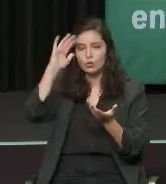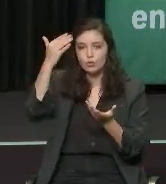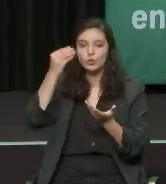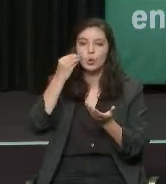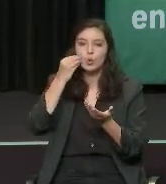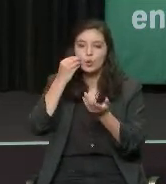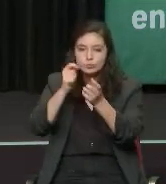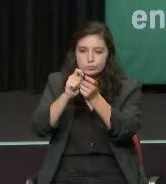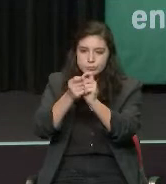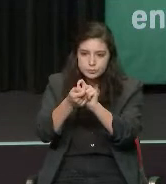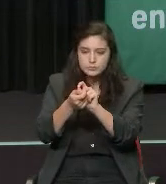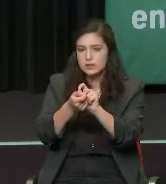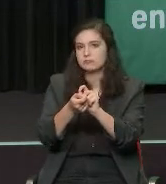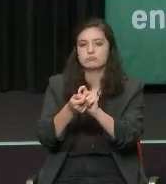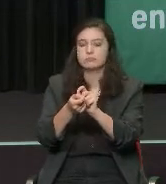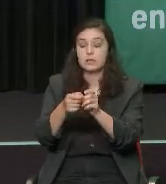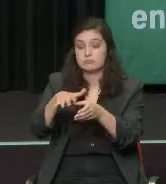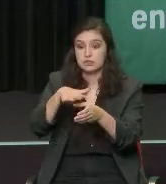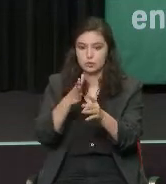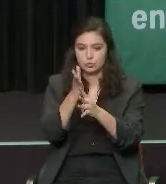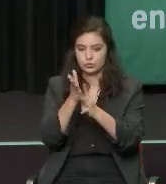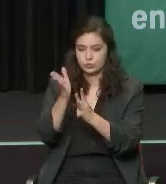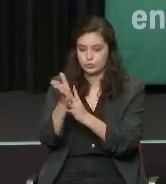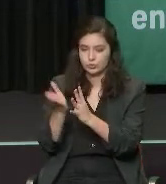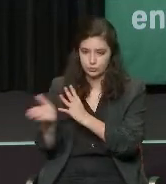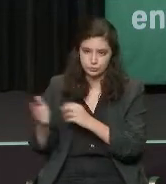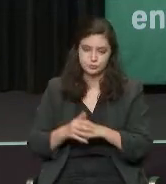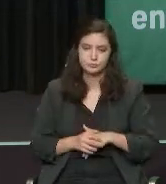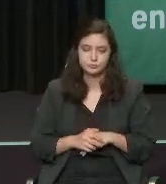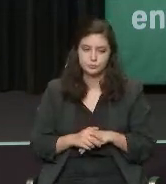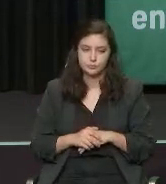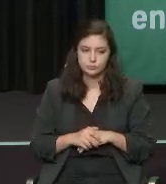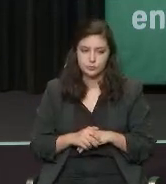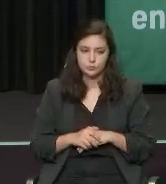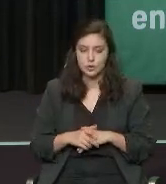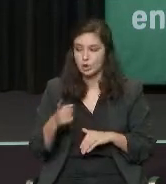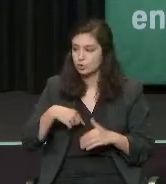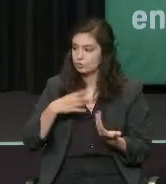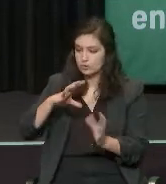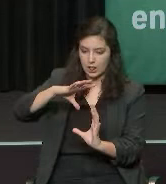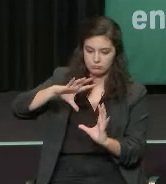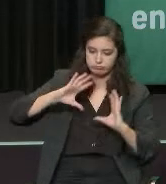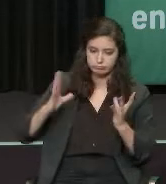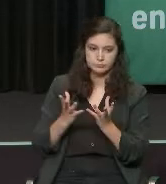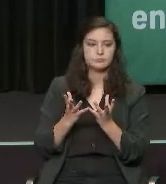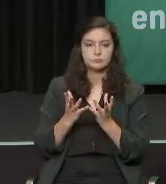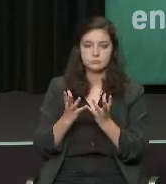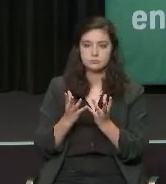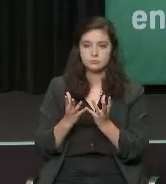e também prever o nosso futuro de acordo com diferentes cenários. Estamos a criar